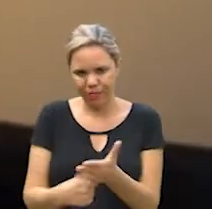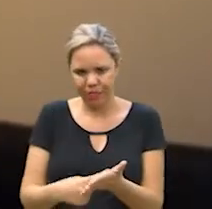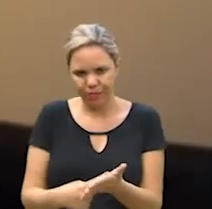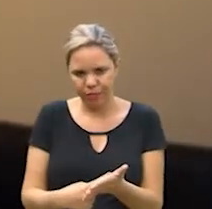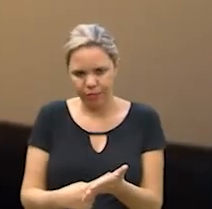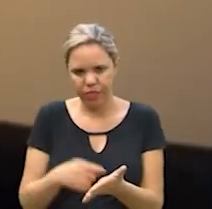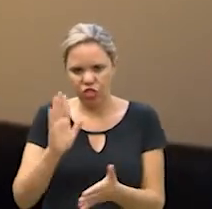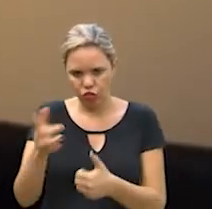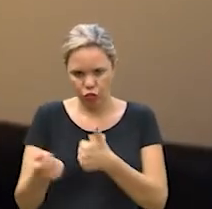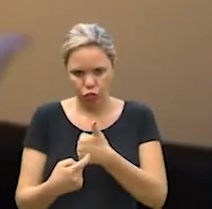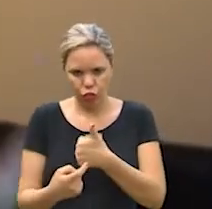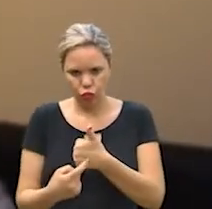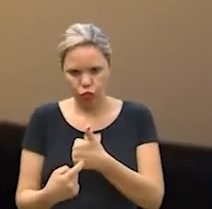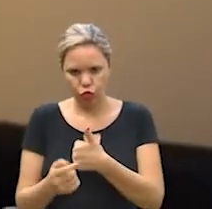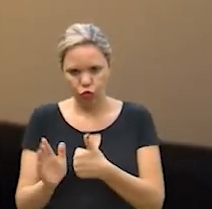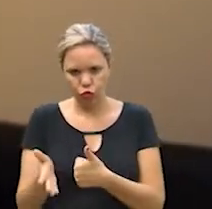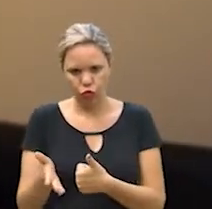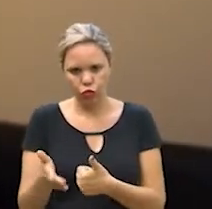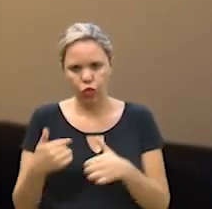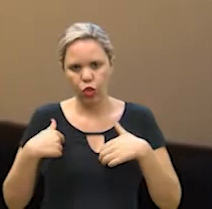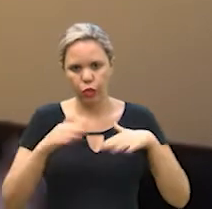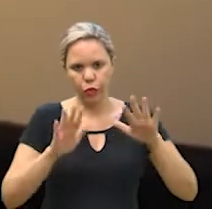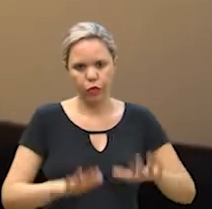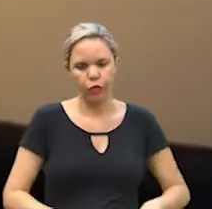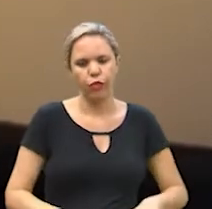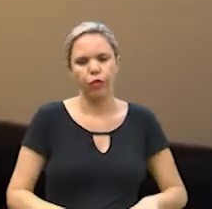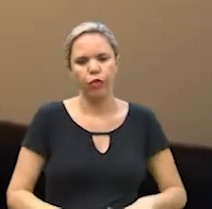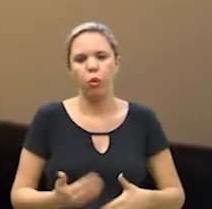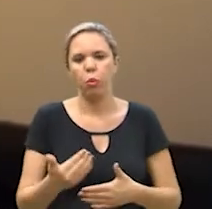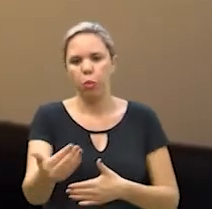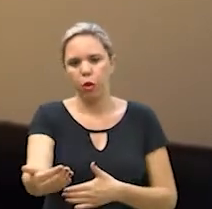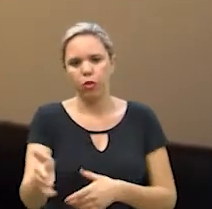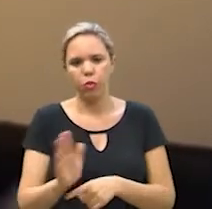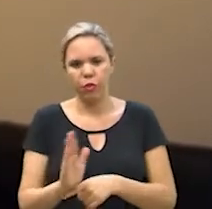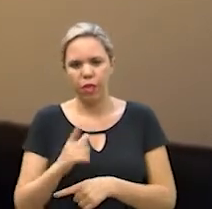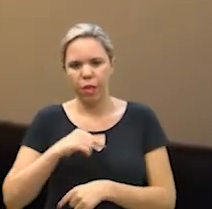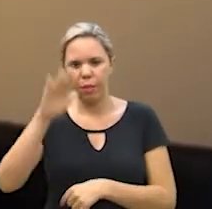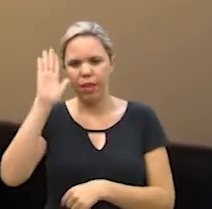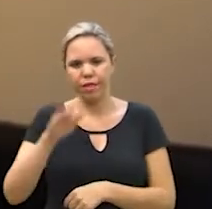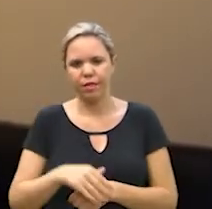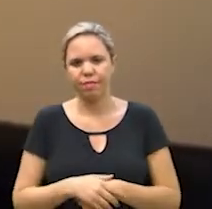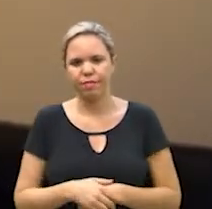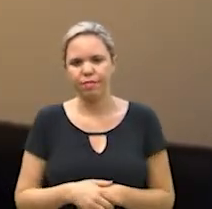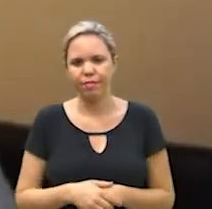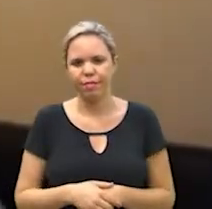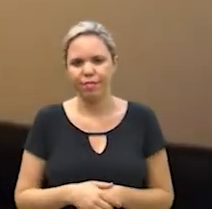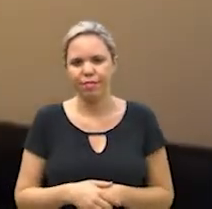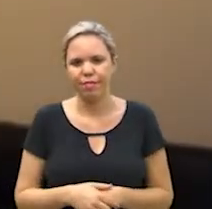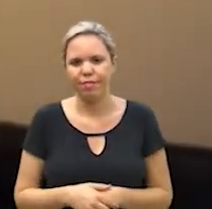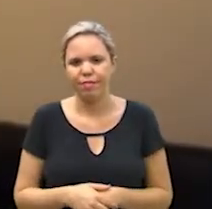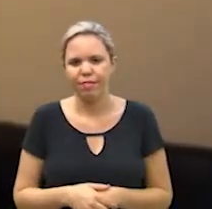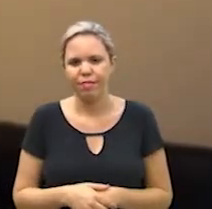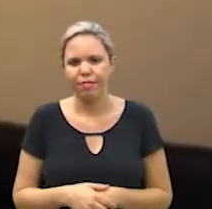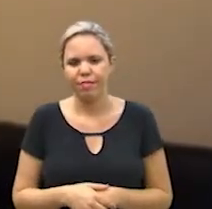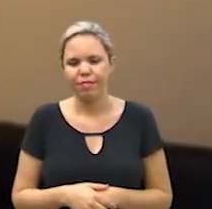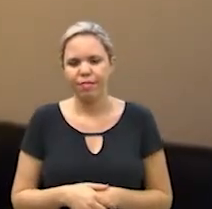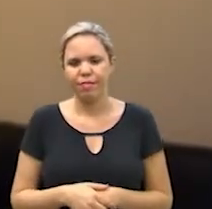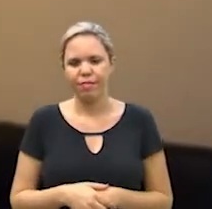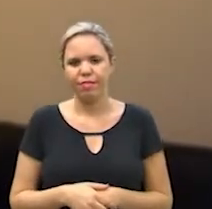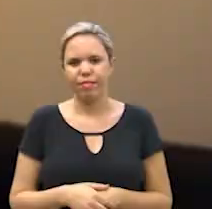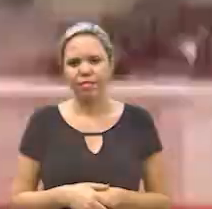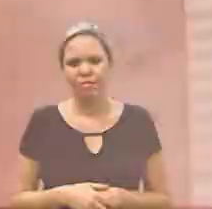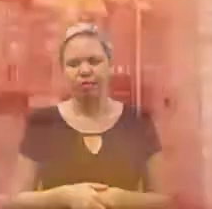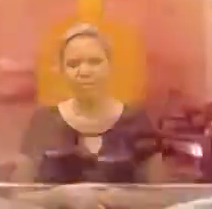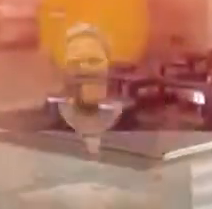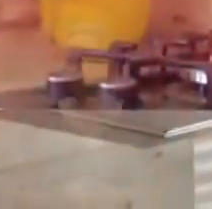Combinado? Já curtiu? Olha só, eu vou ficando por aqui e no próximo vídeo tem mais receita gostosa. Tchau!